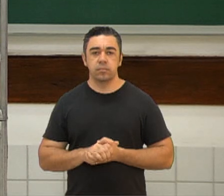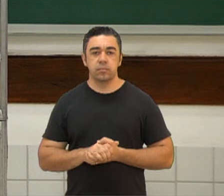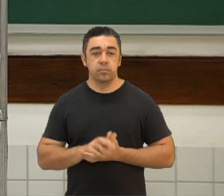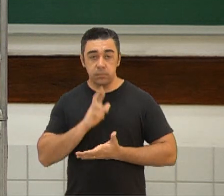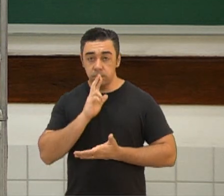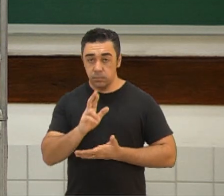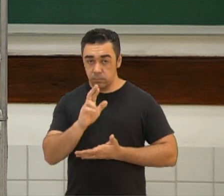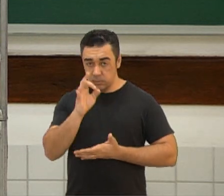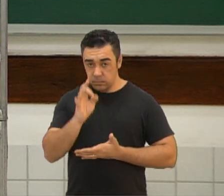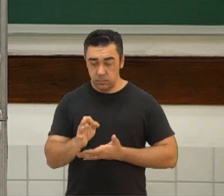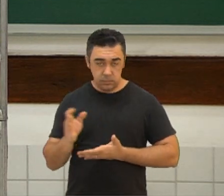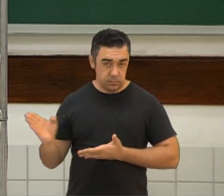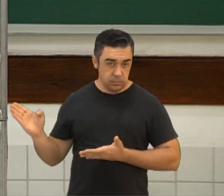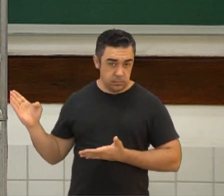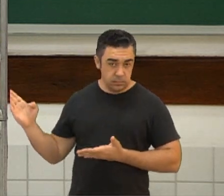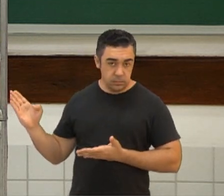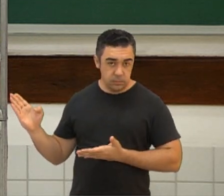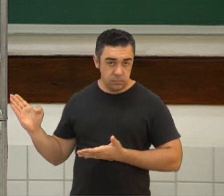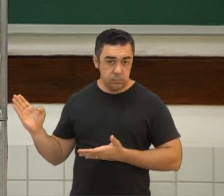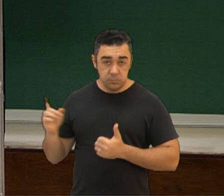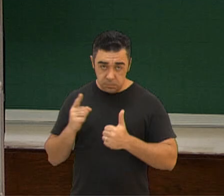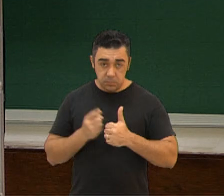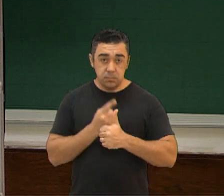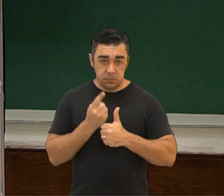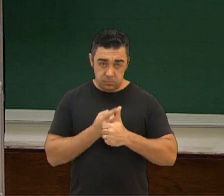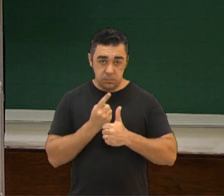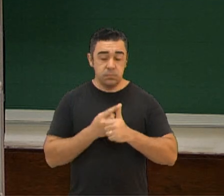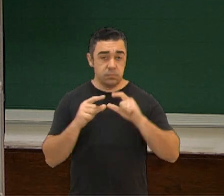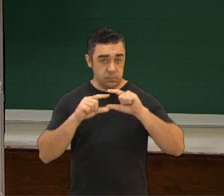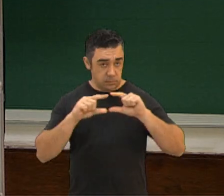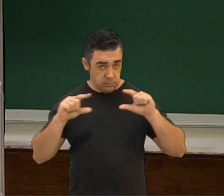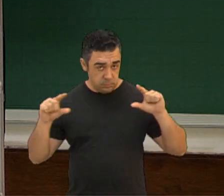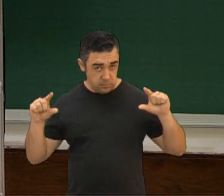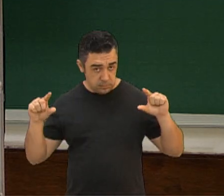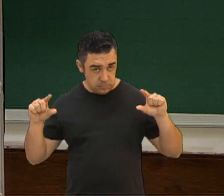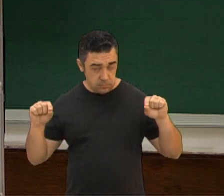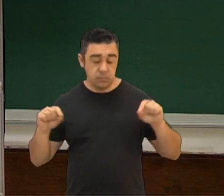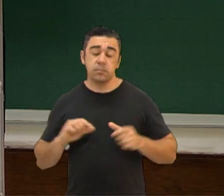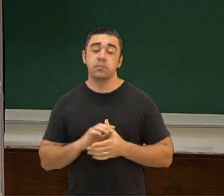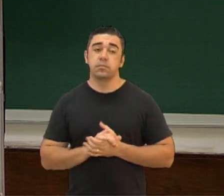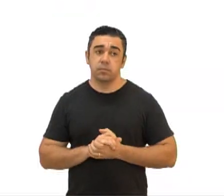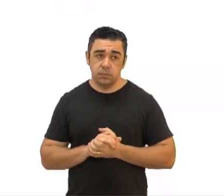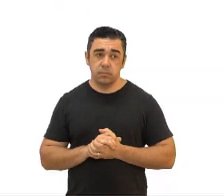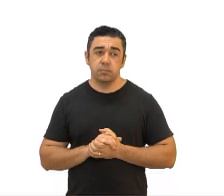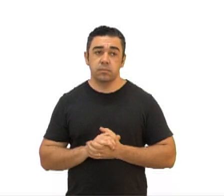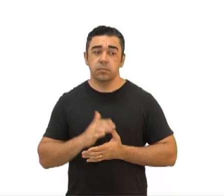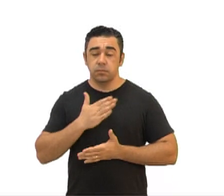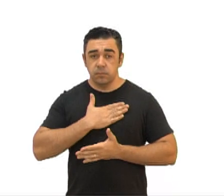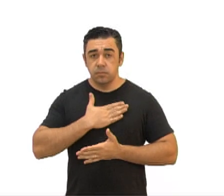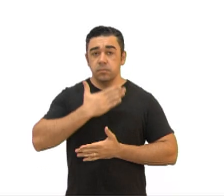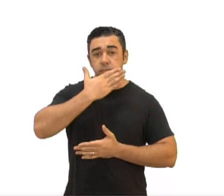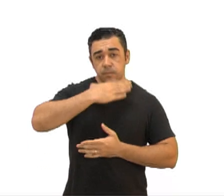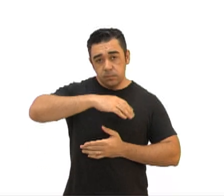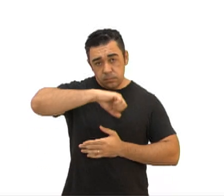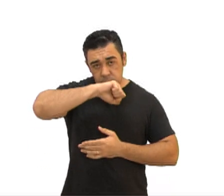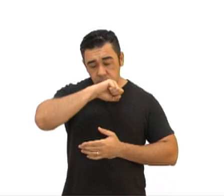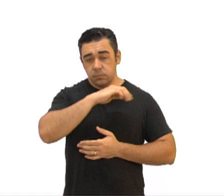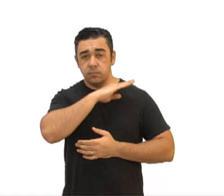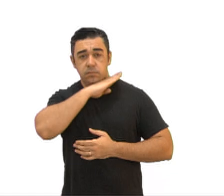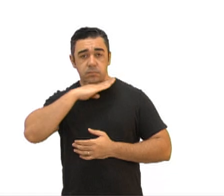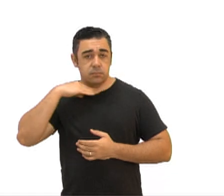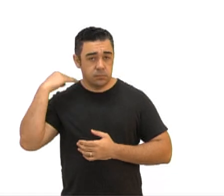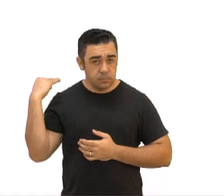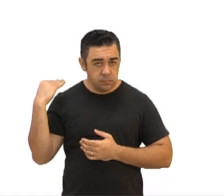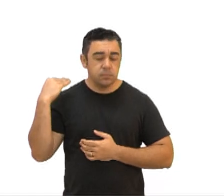E acertou quem marcou a primeira frase, né, do nosso exemplo para a segunda questão. Então, meu pai está morto é